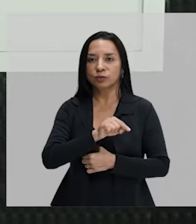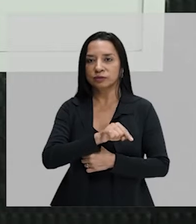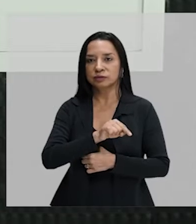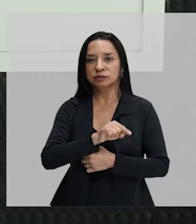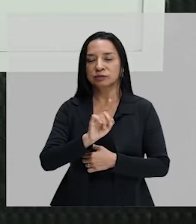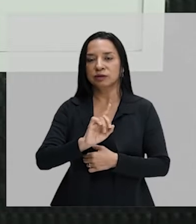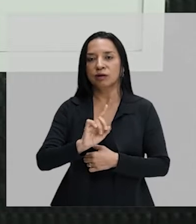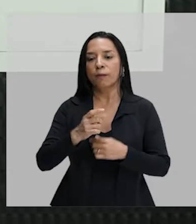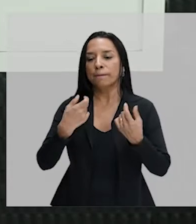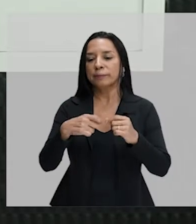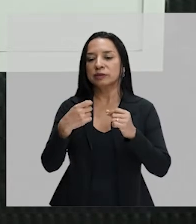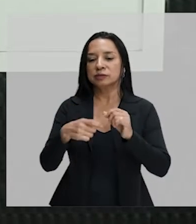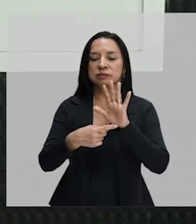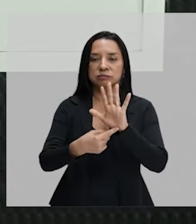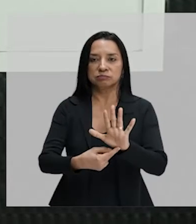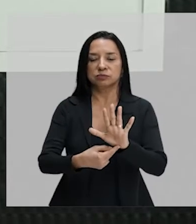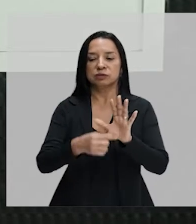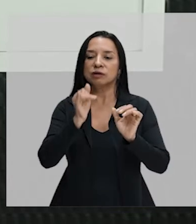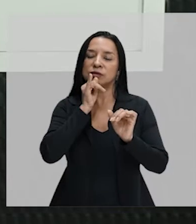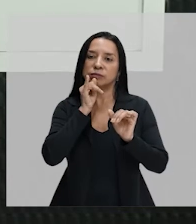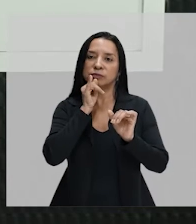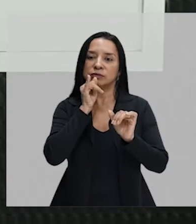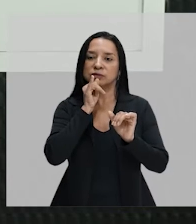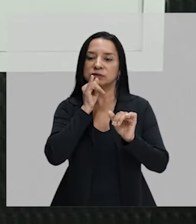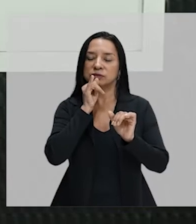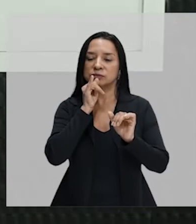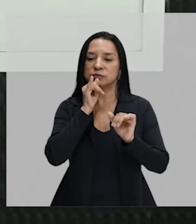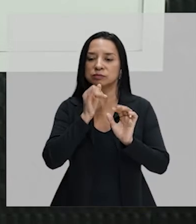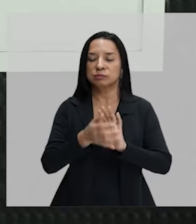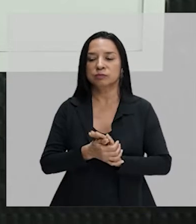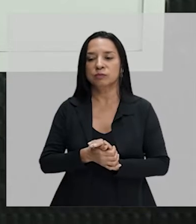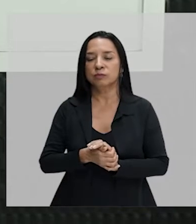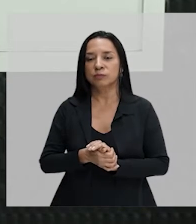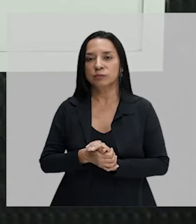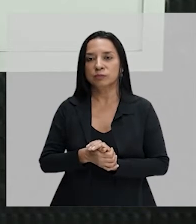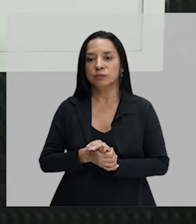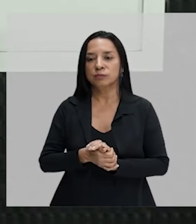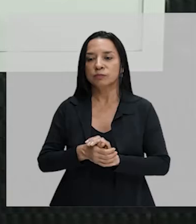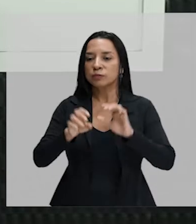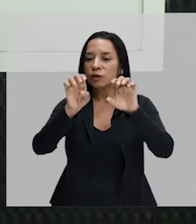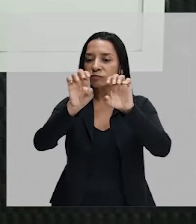nós precisamos destacar, por exemplo, algo ou